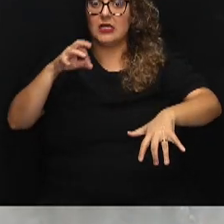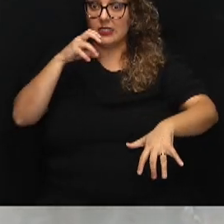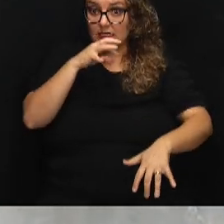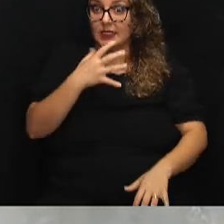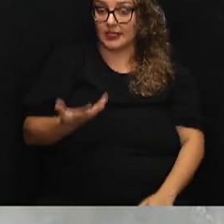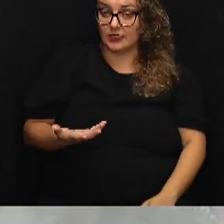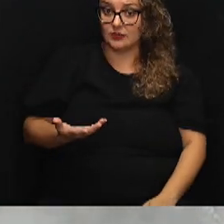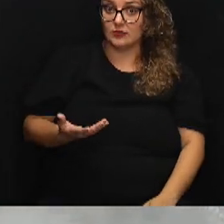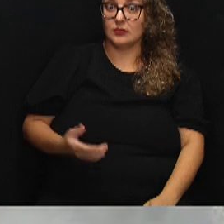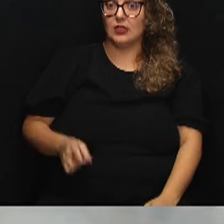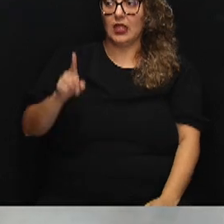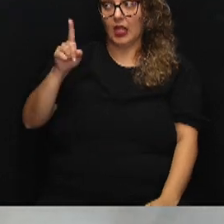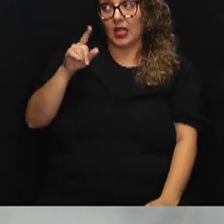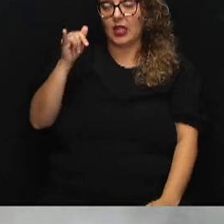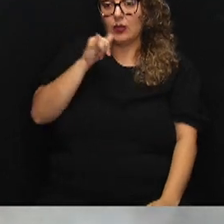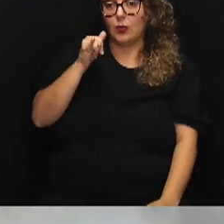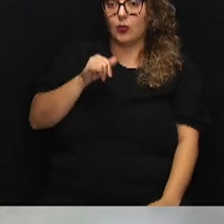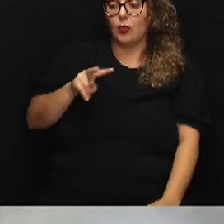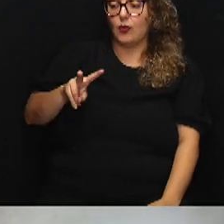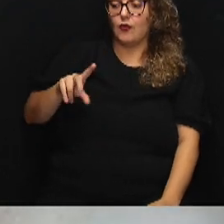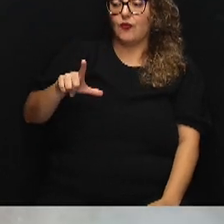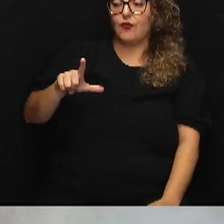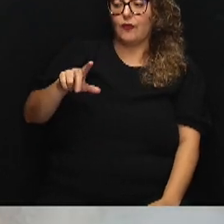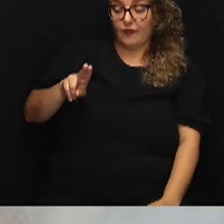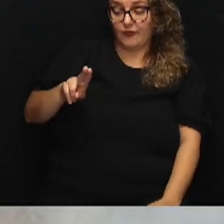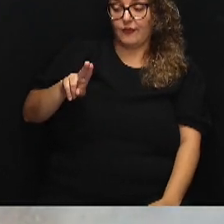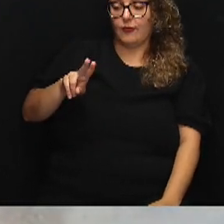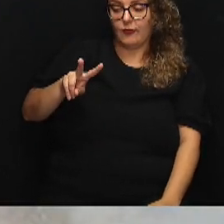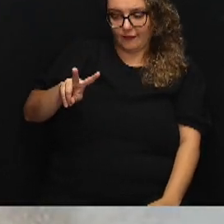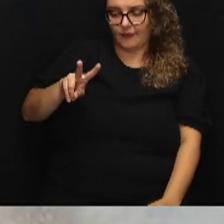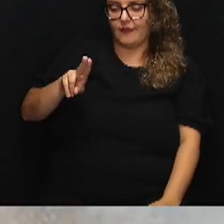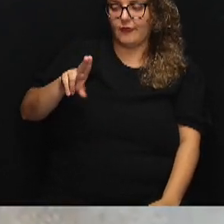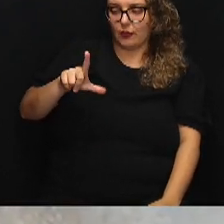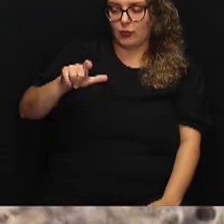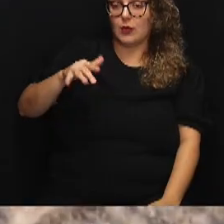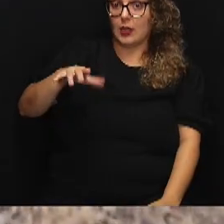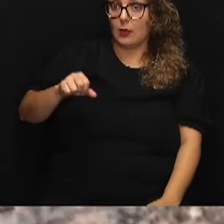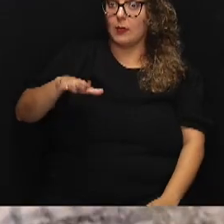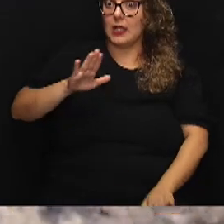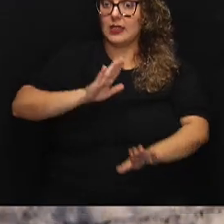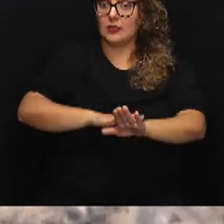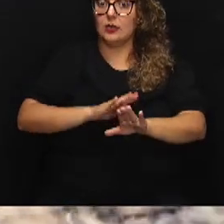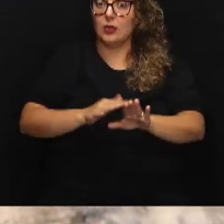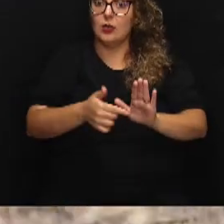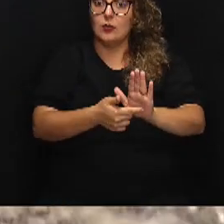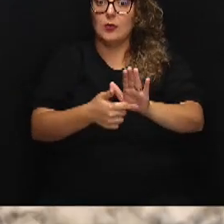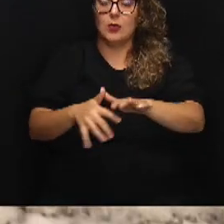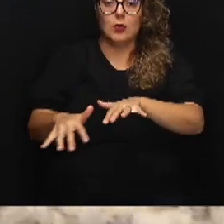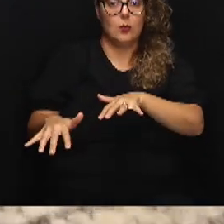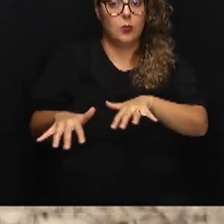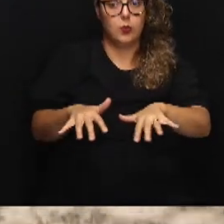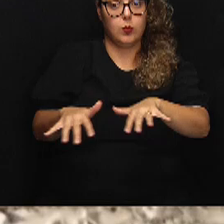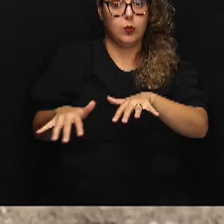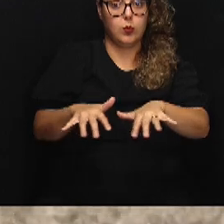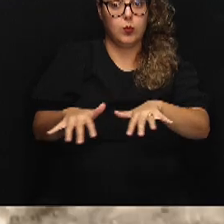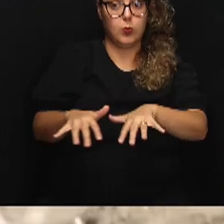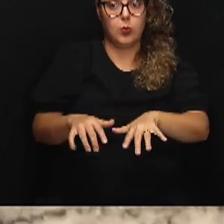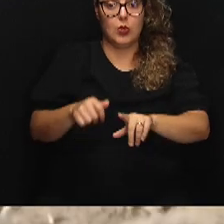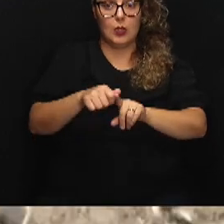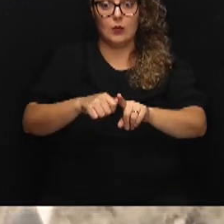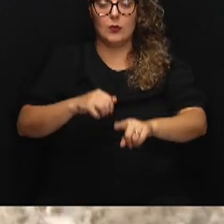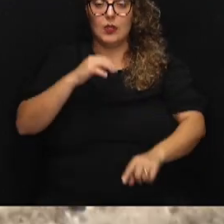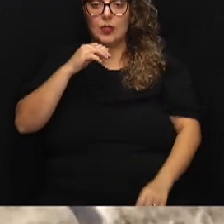da Itália, o vulcão, um dos mais ativos do mundo, mostra sinais de agitação desde fevereiro